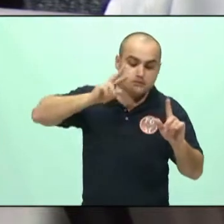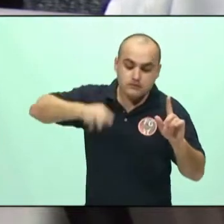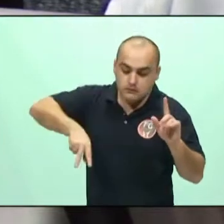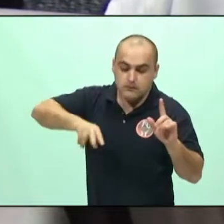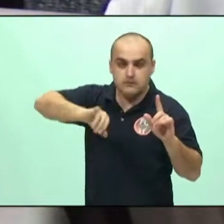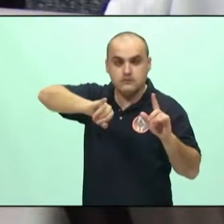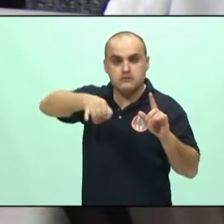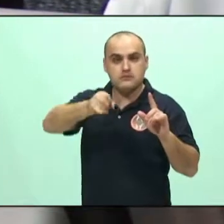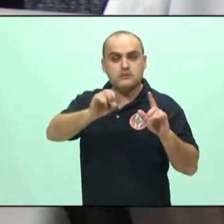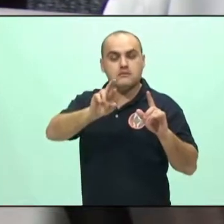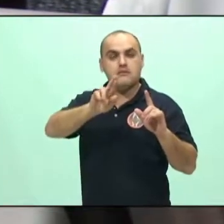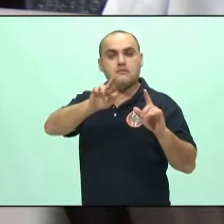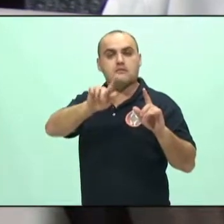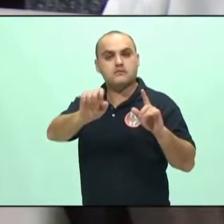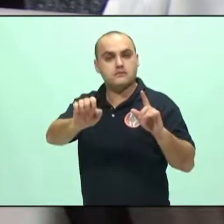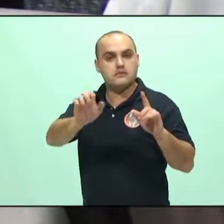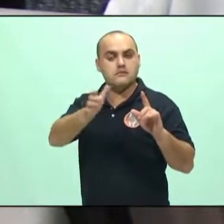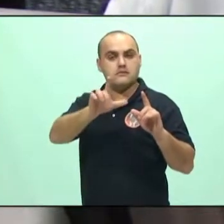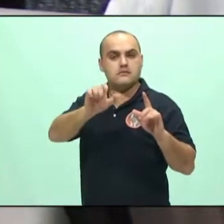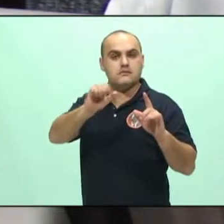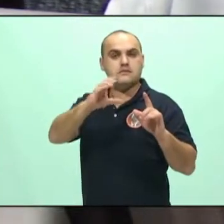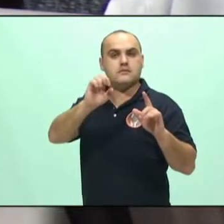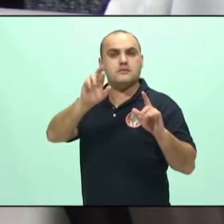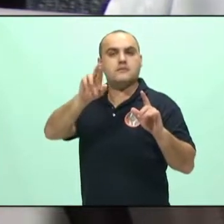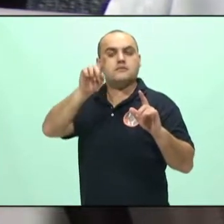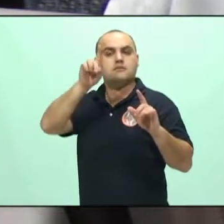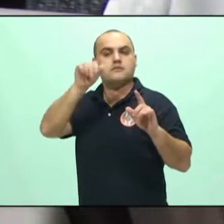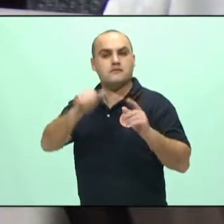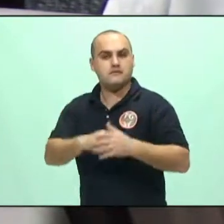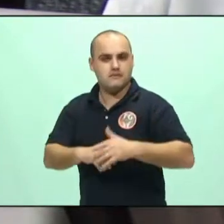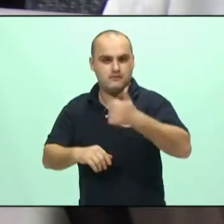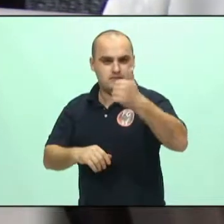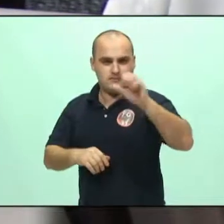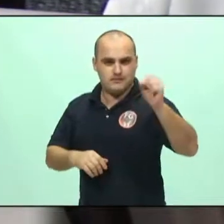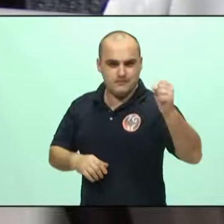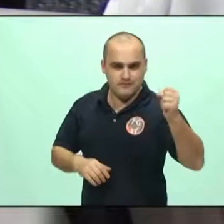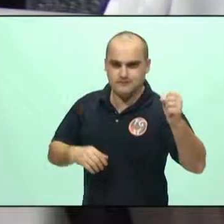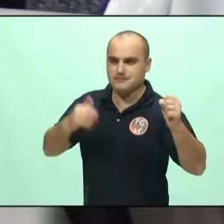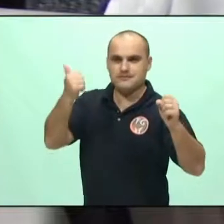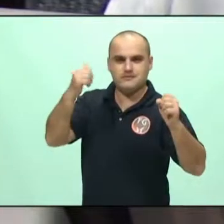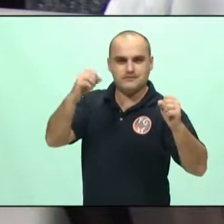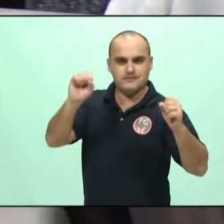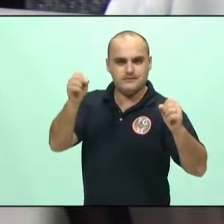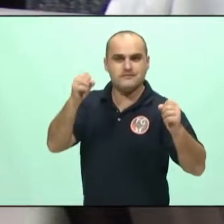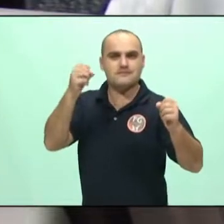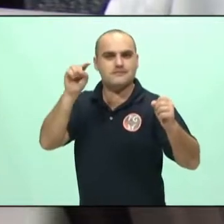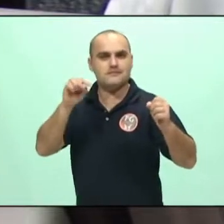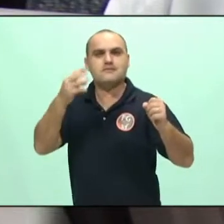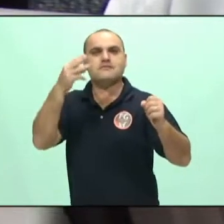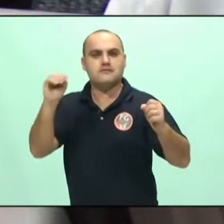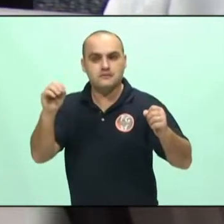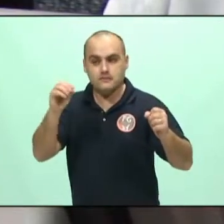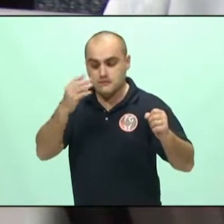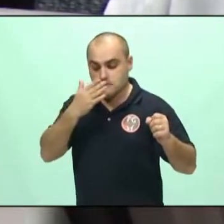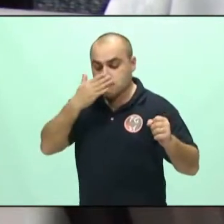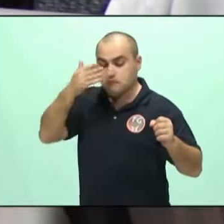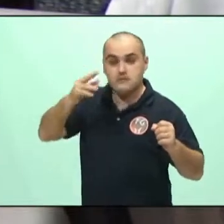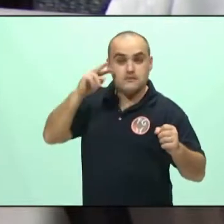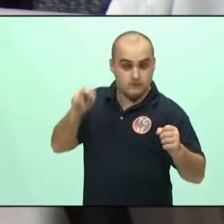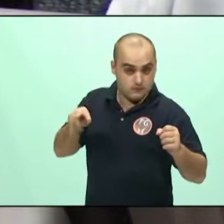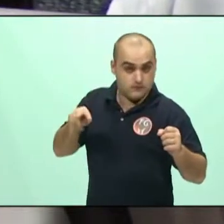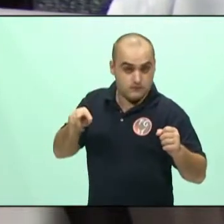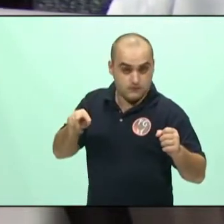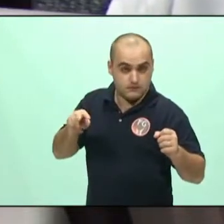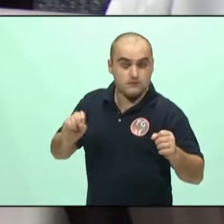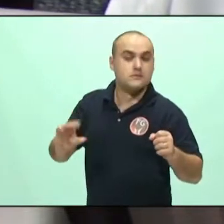horas 18:30 com seu helicóptero vai lá e vê o que que tá acontecendo na nossa Jorge Lacerda em cima do trevo da br-101